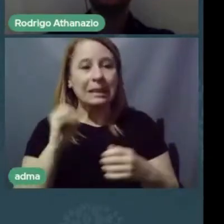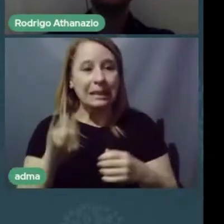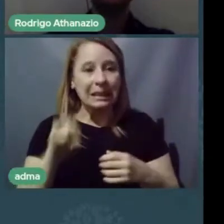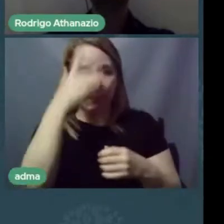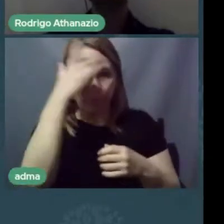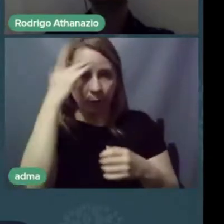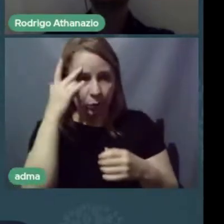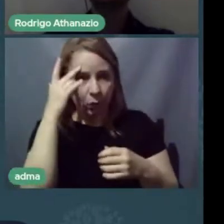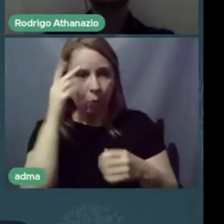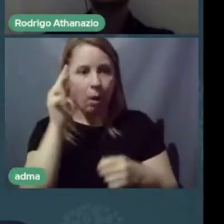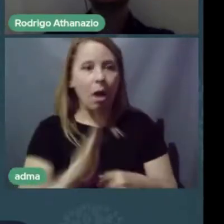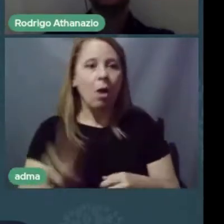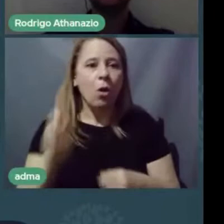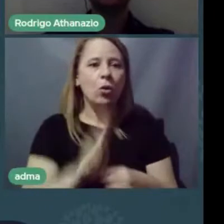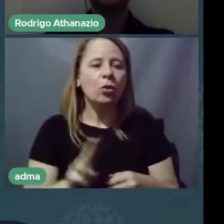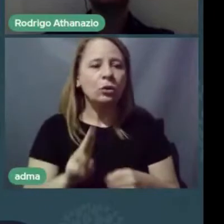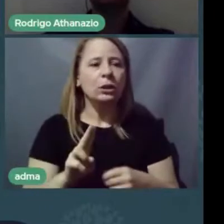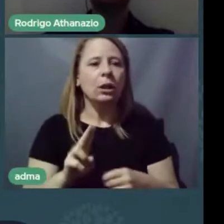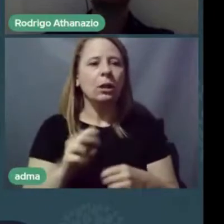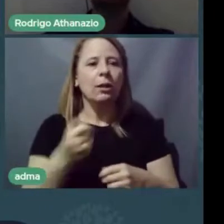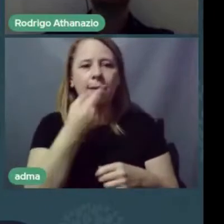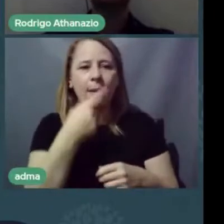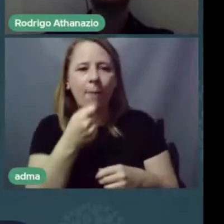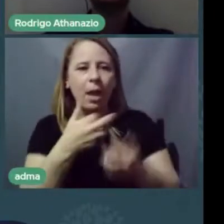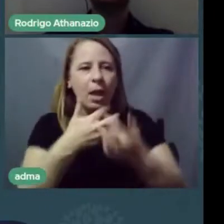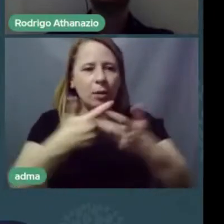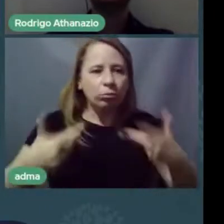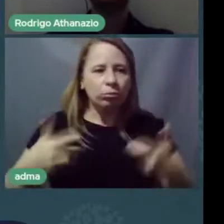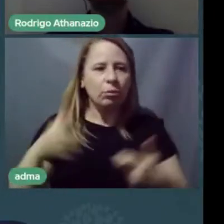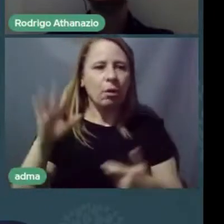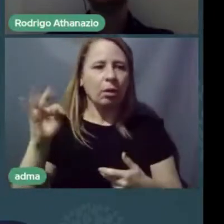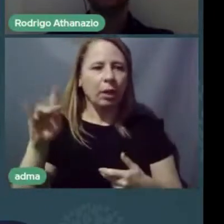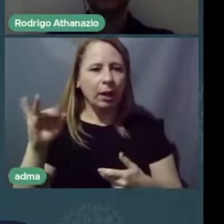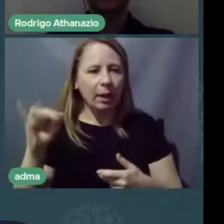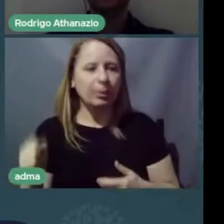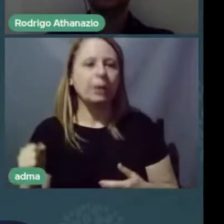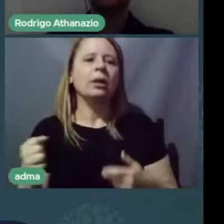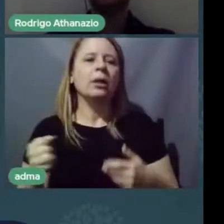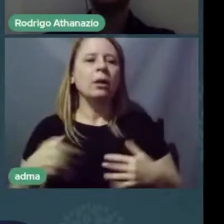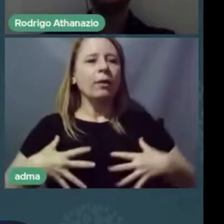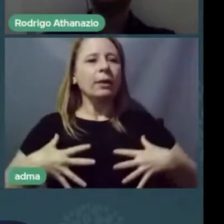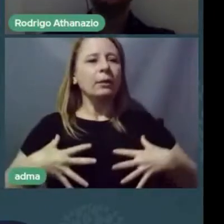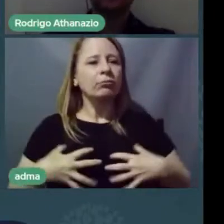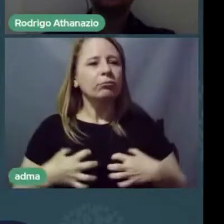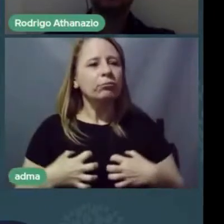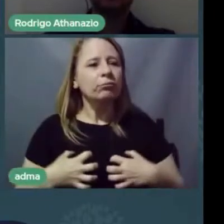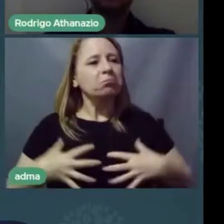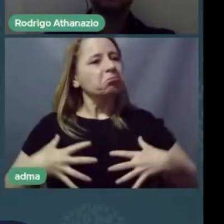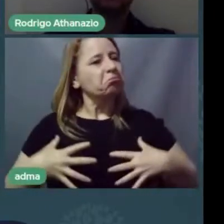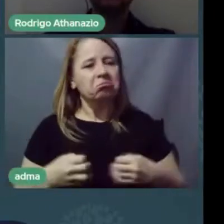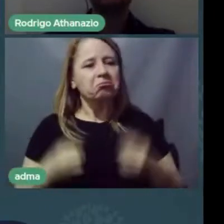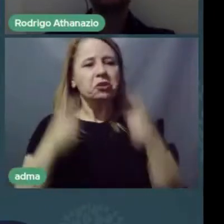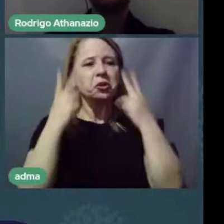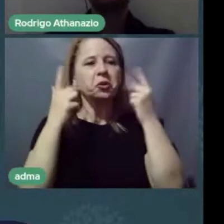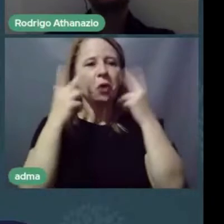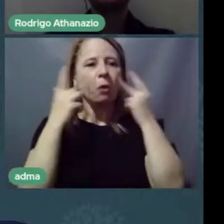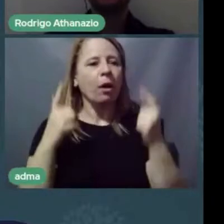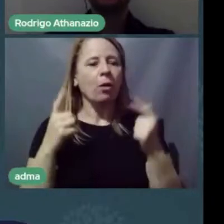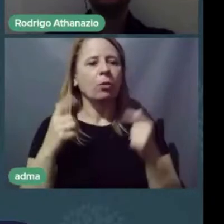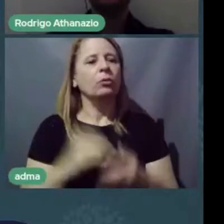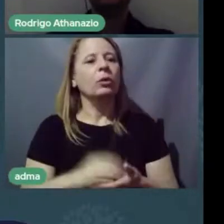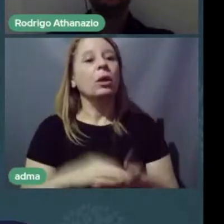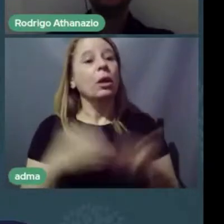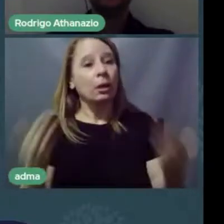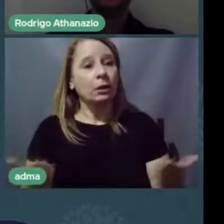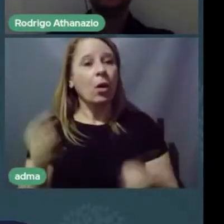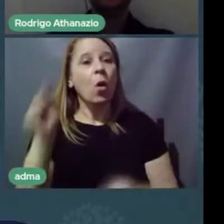maneira adequada, eles não têm sintoma nenhum e têm uma função pulmonar igual a quem não tem asma. Então, faça uma boa adesão, use